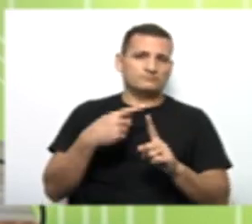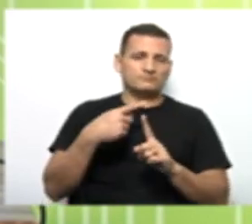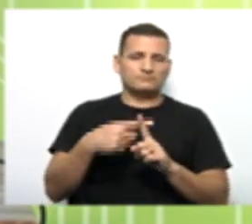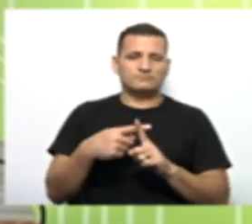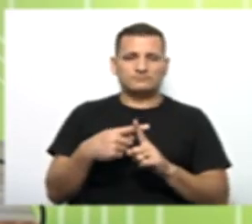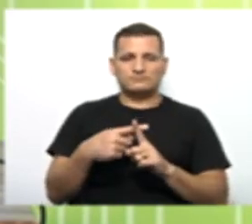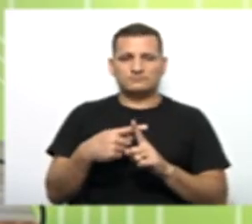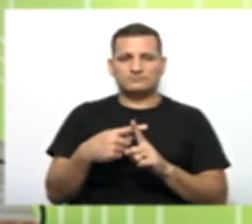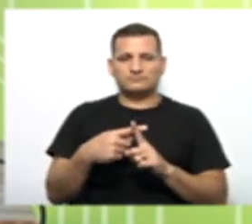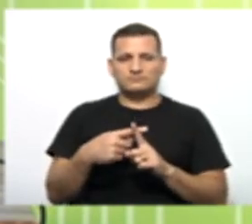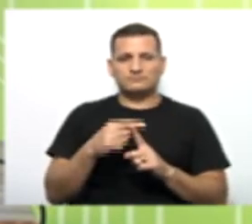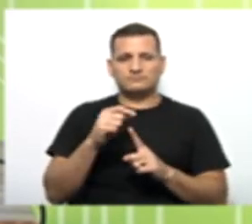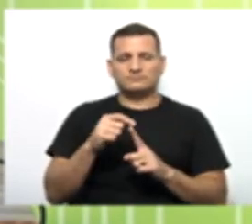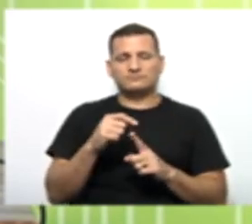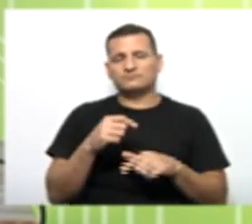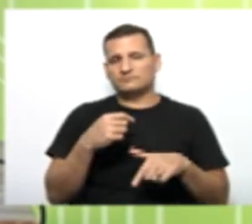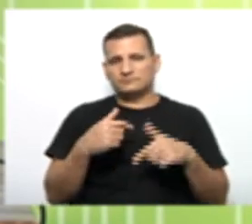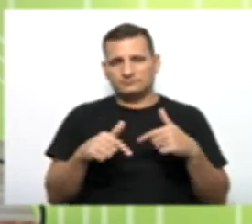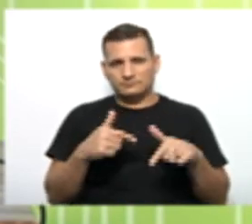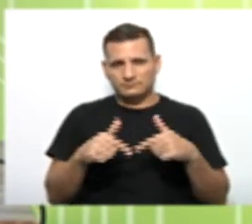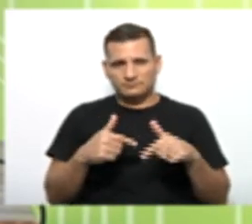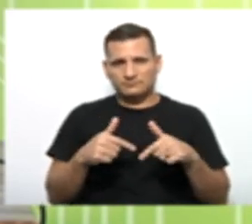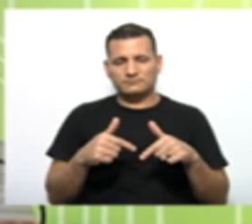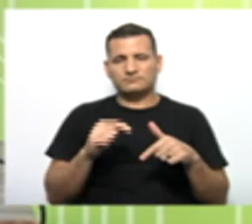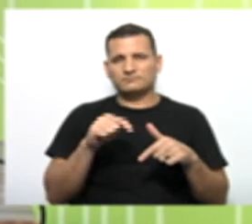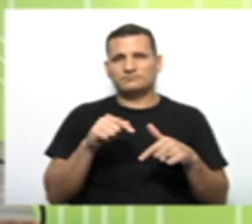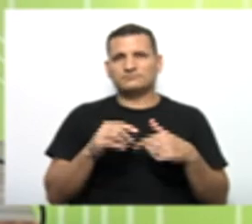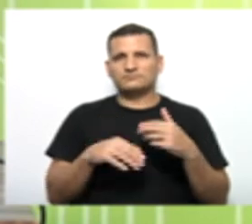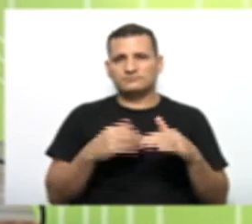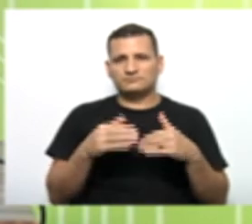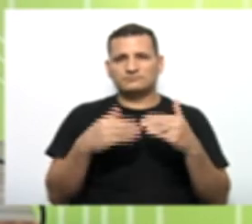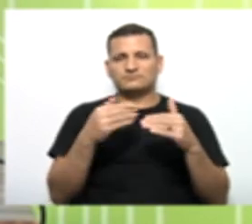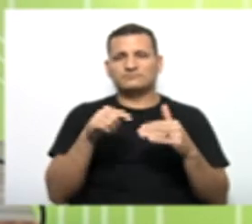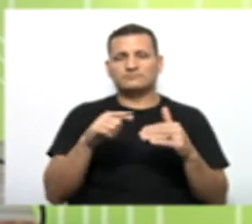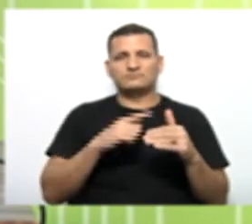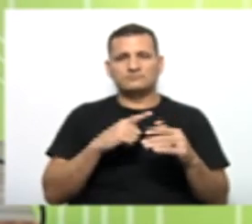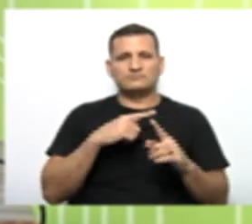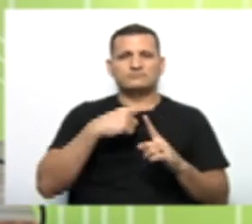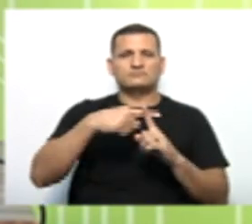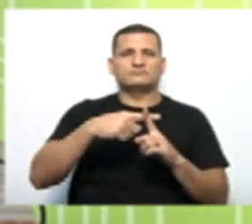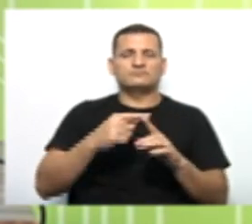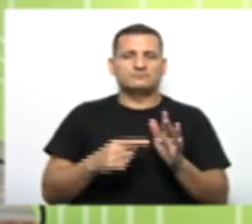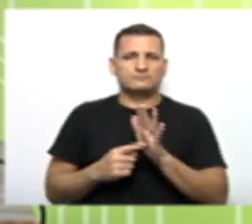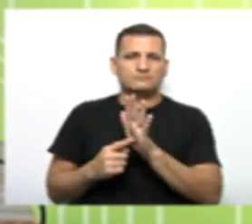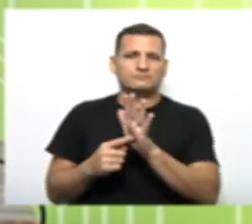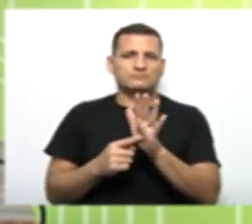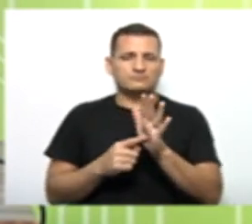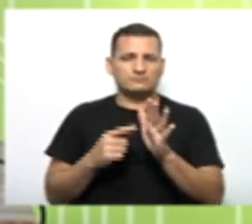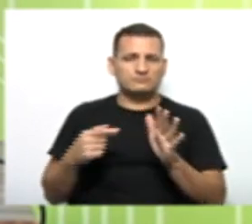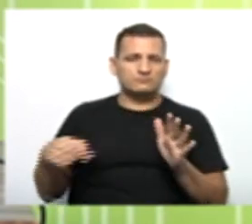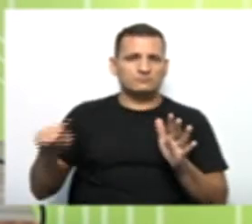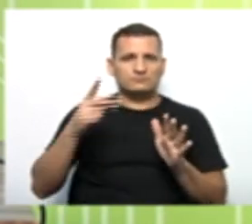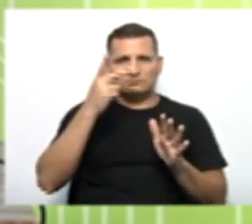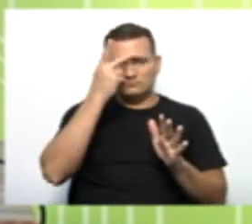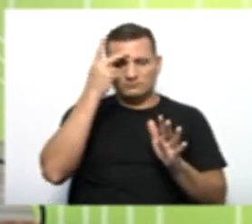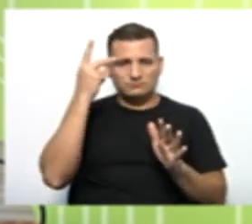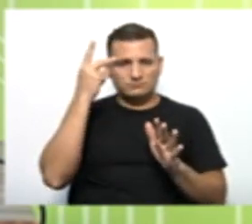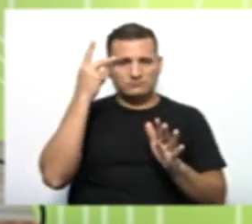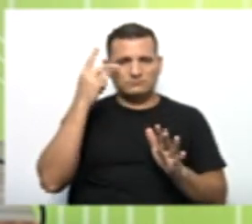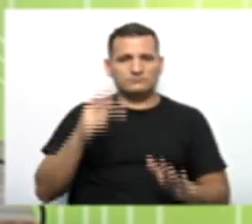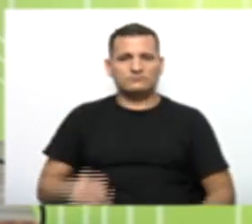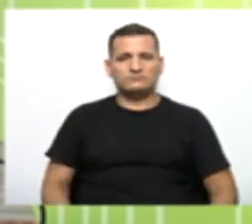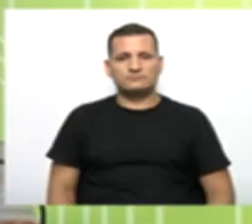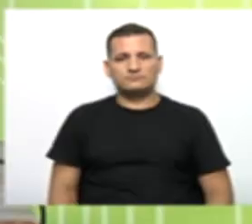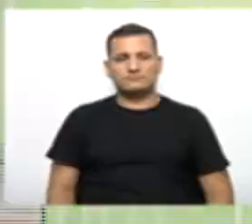positiva quando você desenvolve uma atividade e essa atividade leva benefícios de outras pessoas sem que elas tenham nenhum custo para ter esses